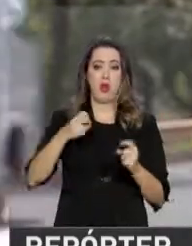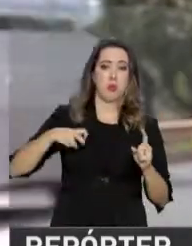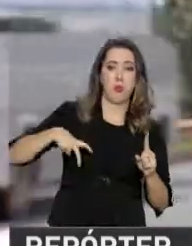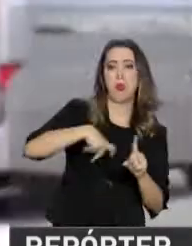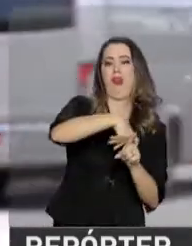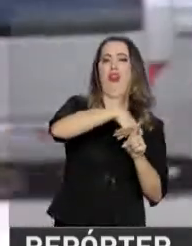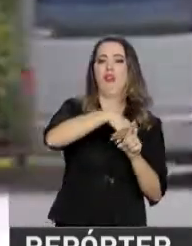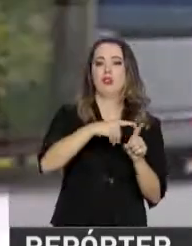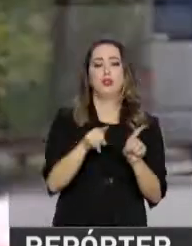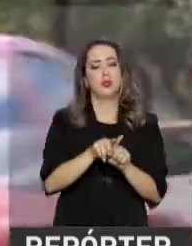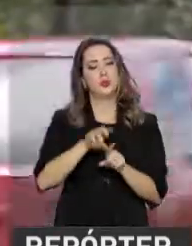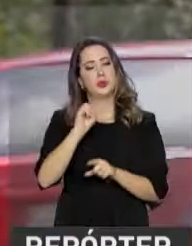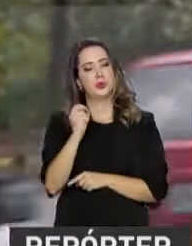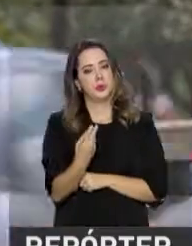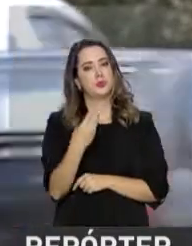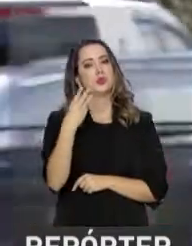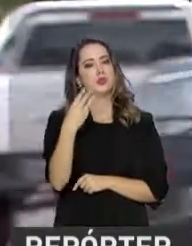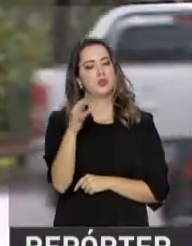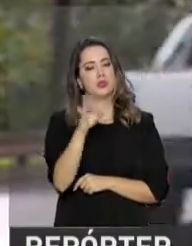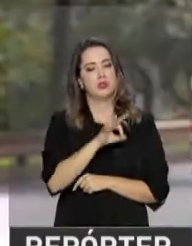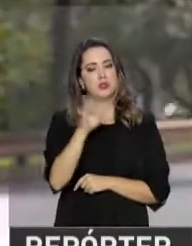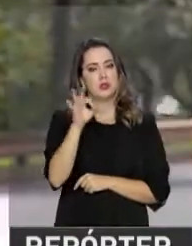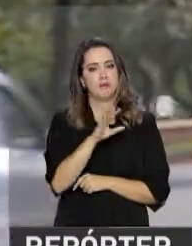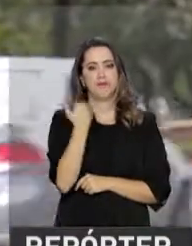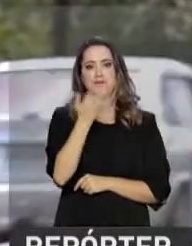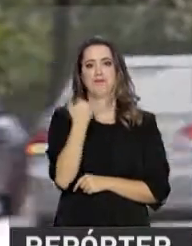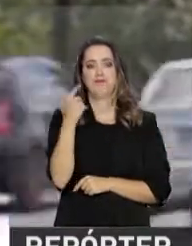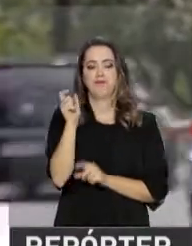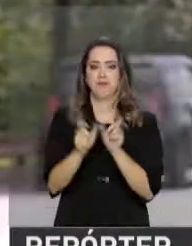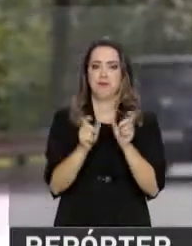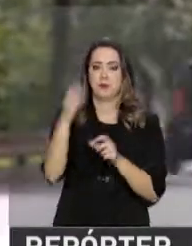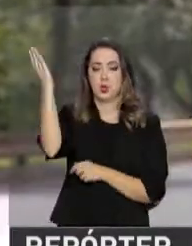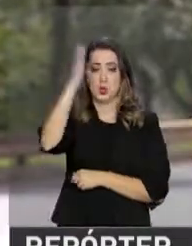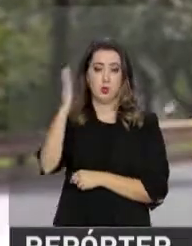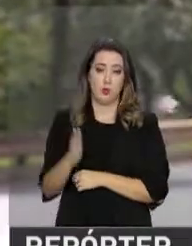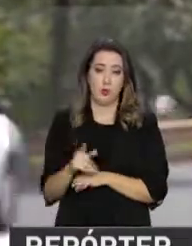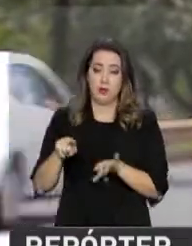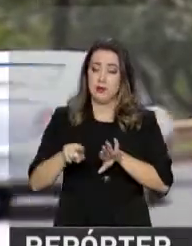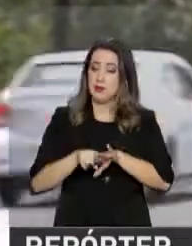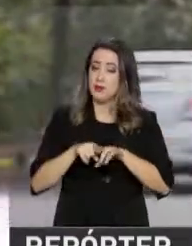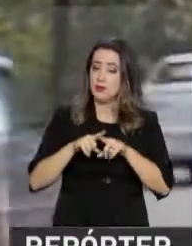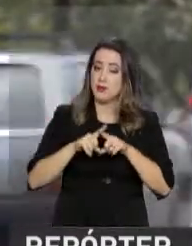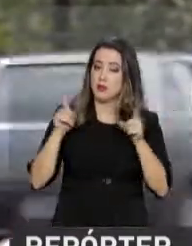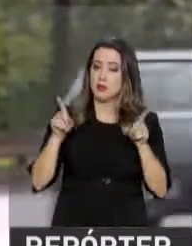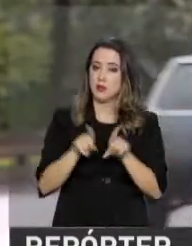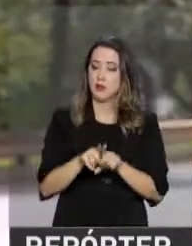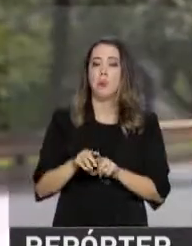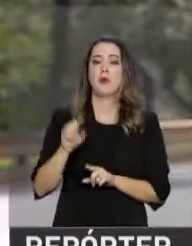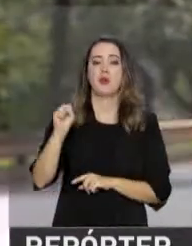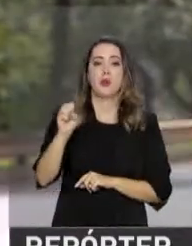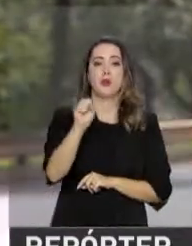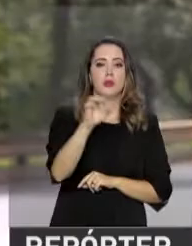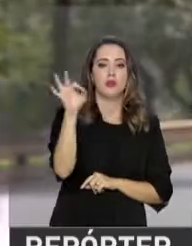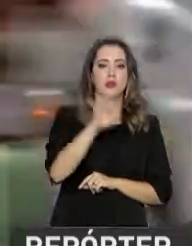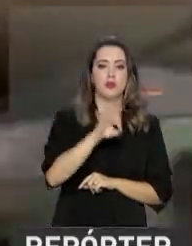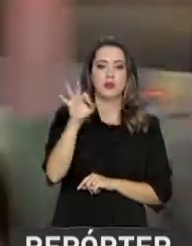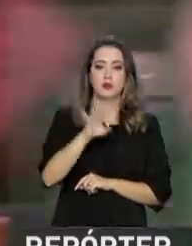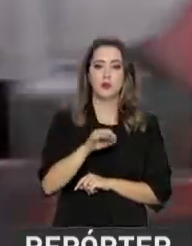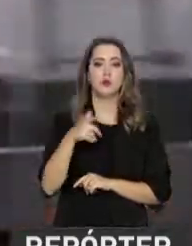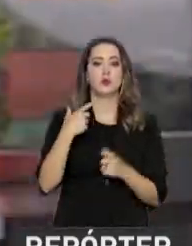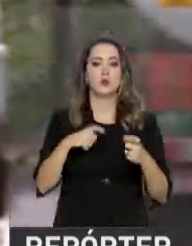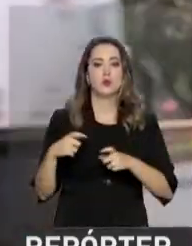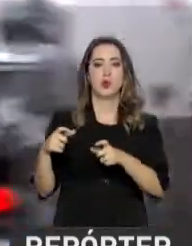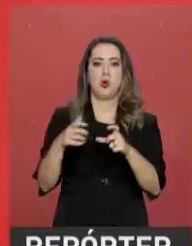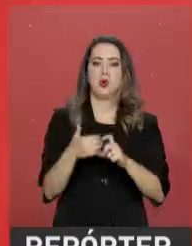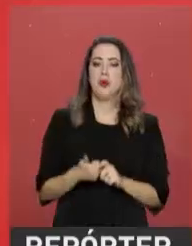no número de mortos nas estradas do país e na avaliação positiva de 88% das rodovias